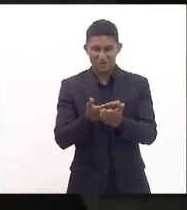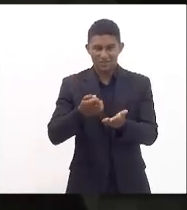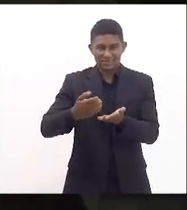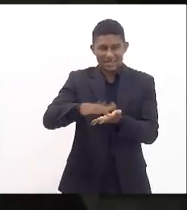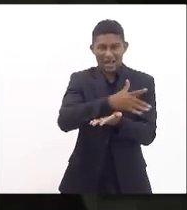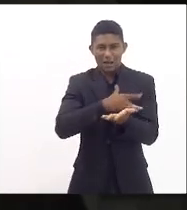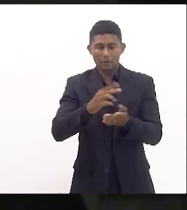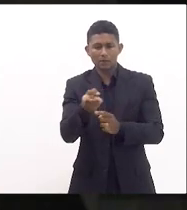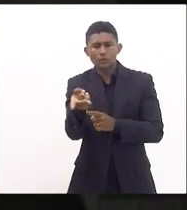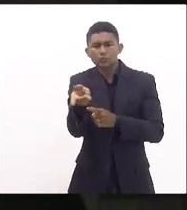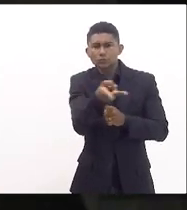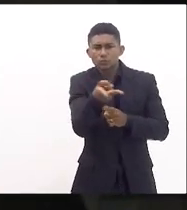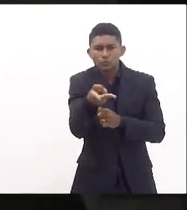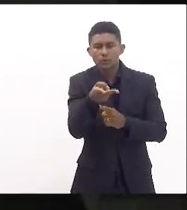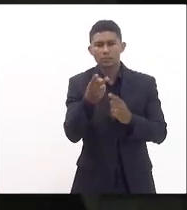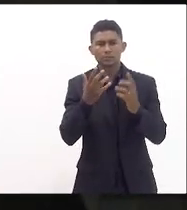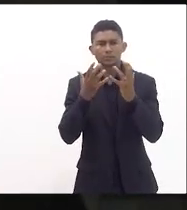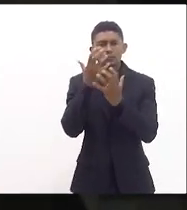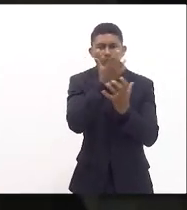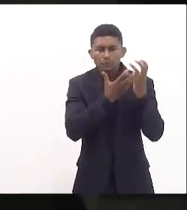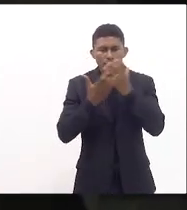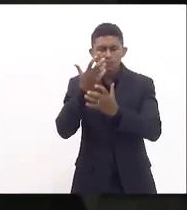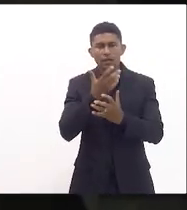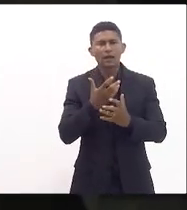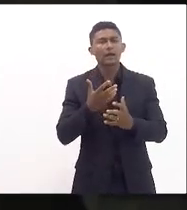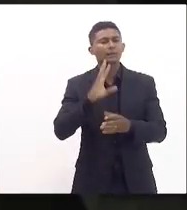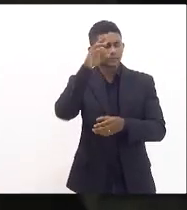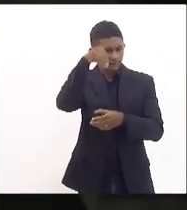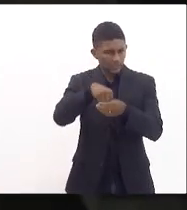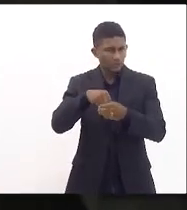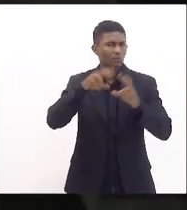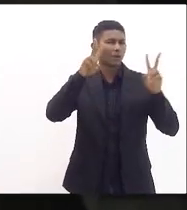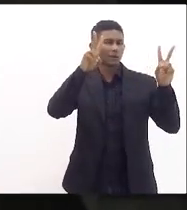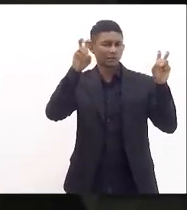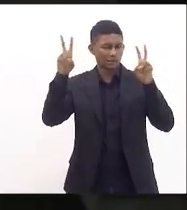ambas as escolas abordaram enredos que tratam desta questão